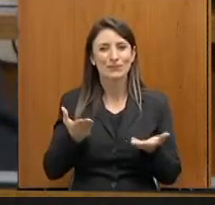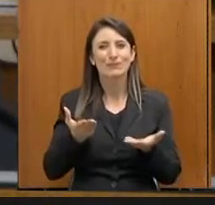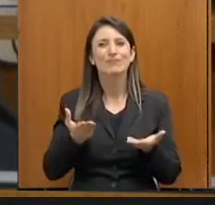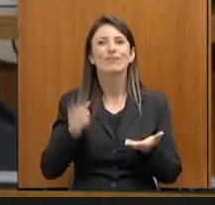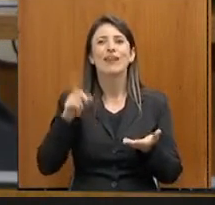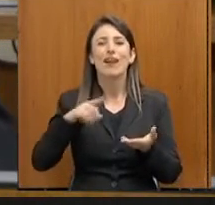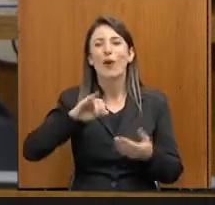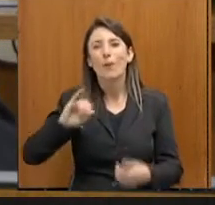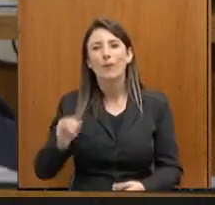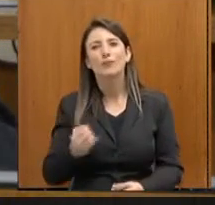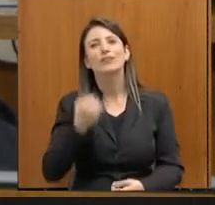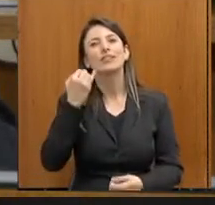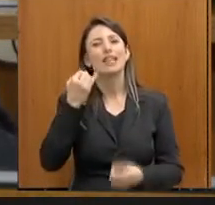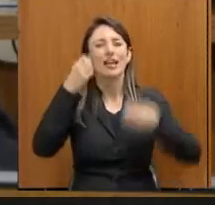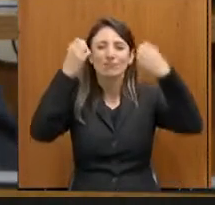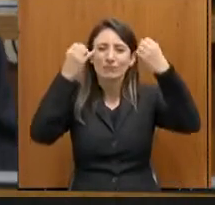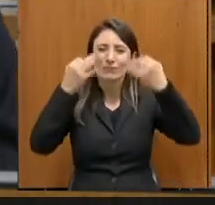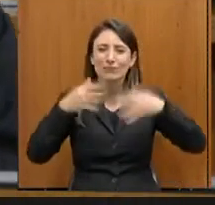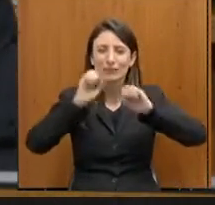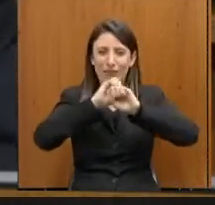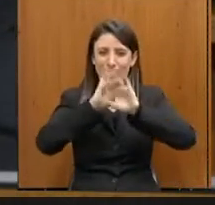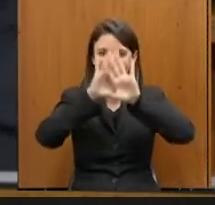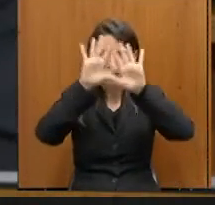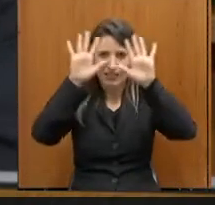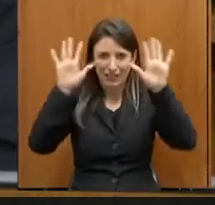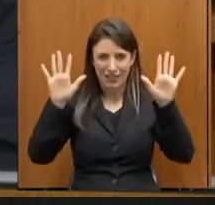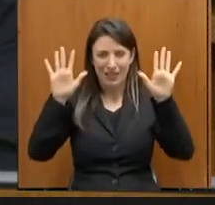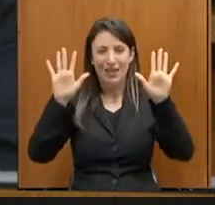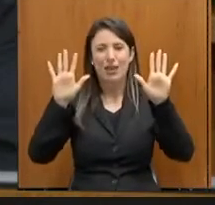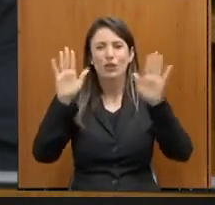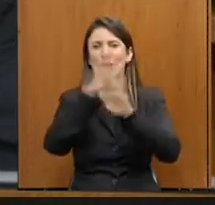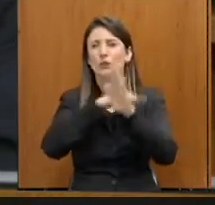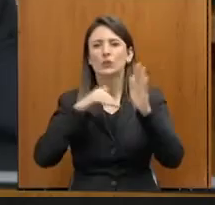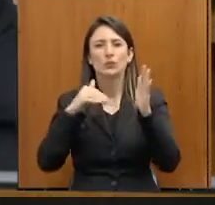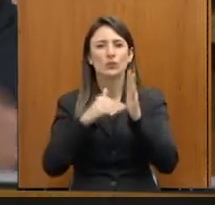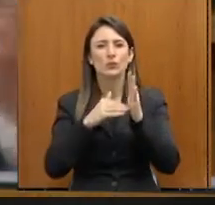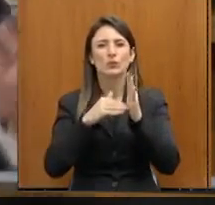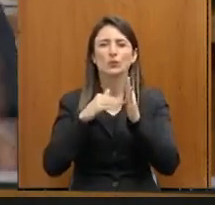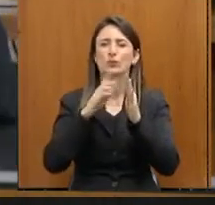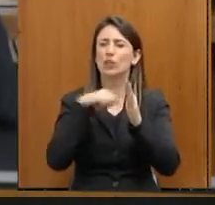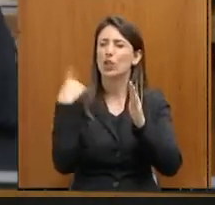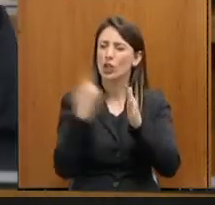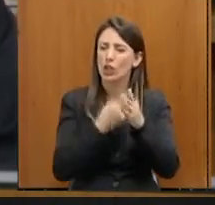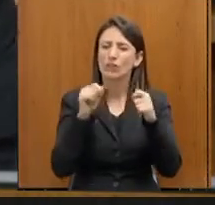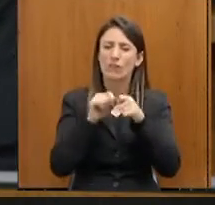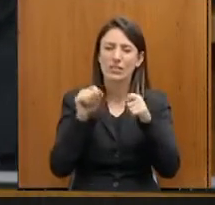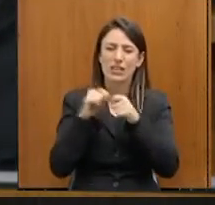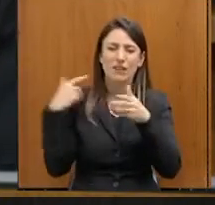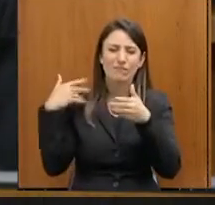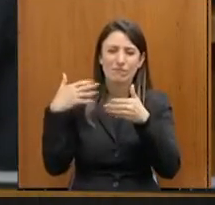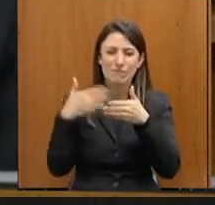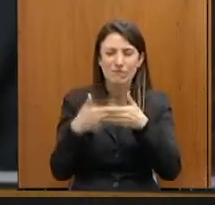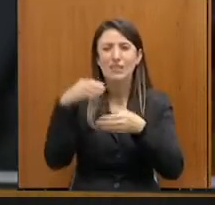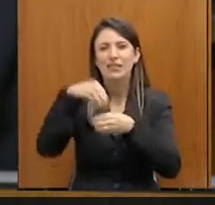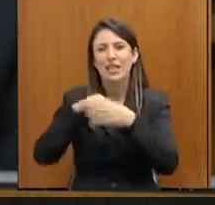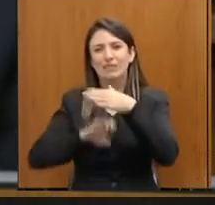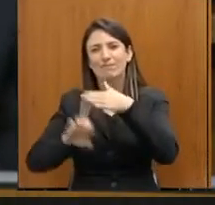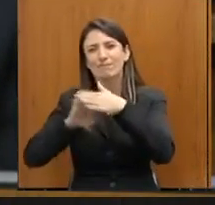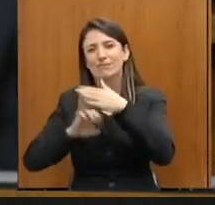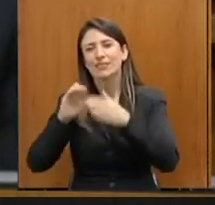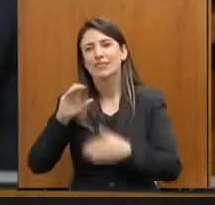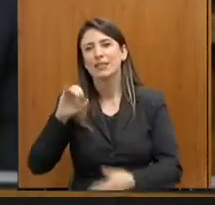da gente poder estar esclarecendo o que temos feitos na Cemig para essa casa tão importa